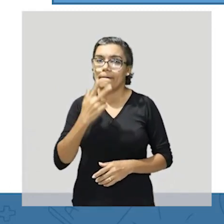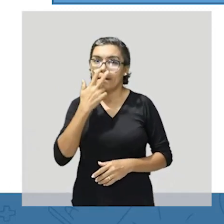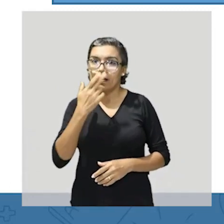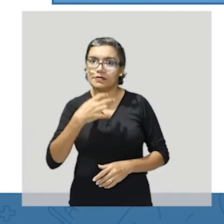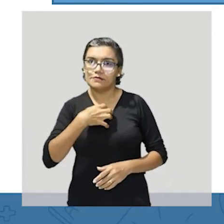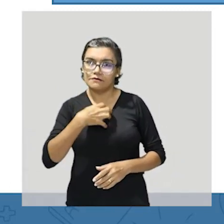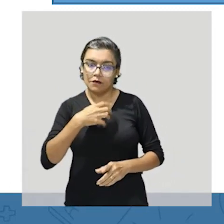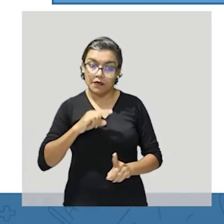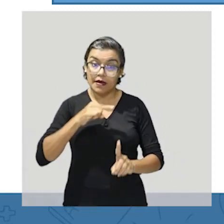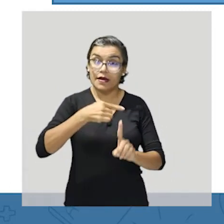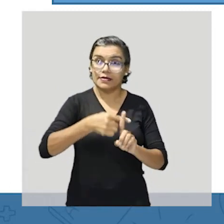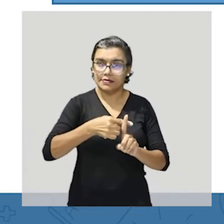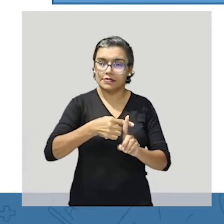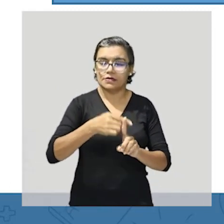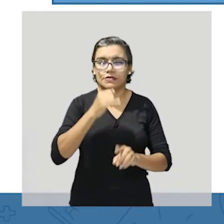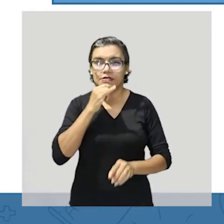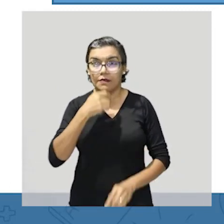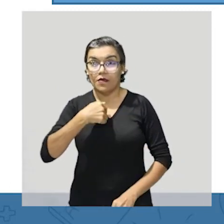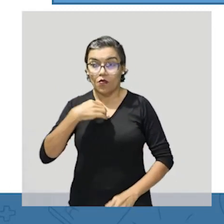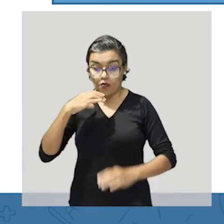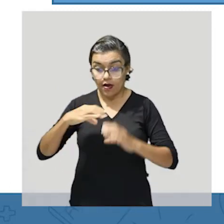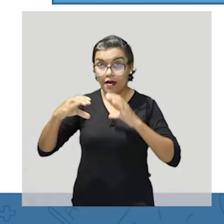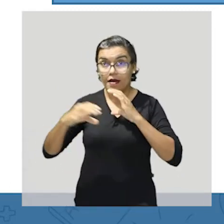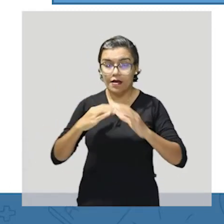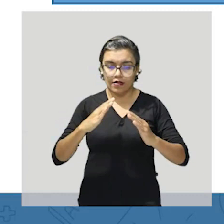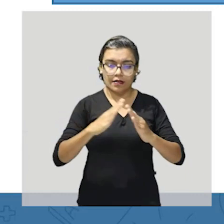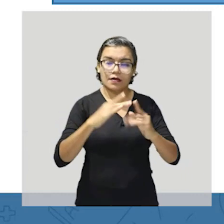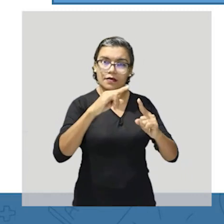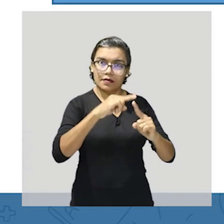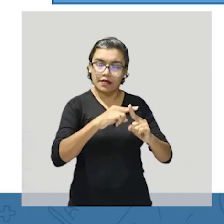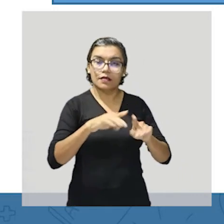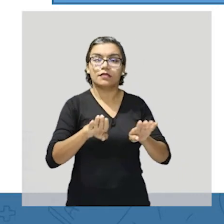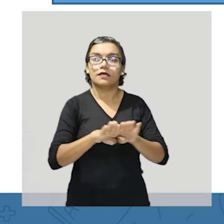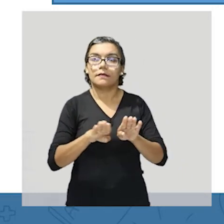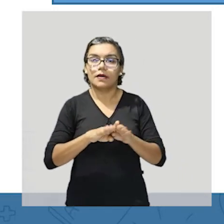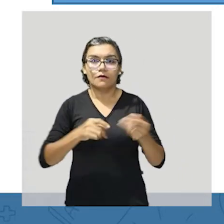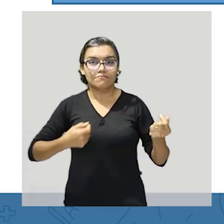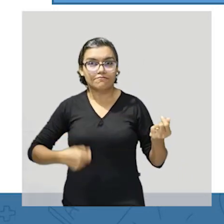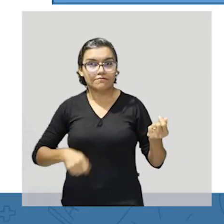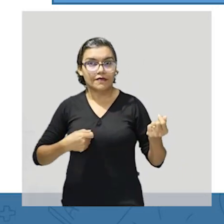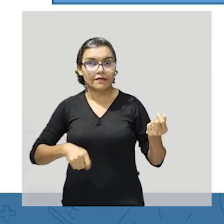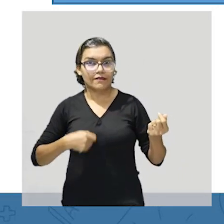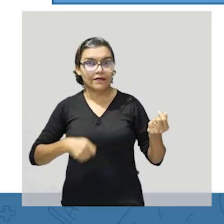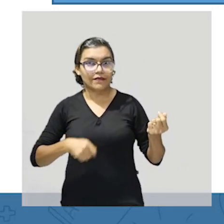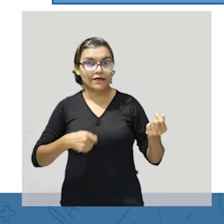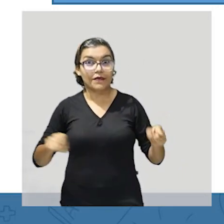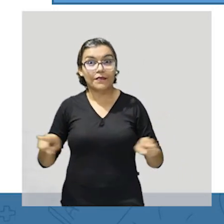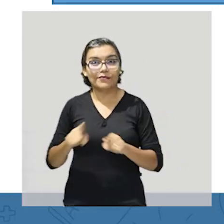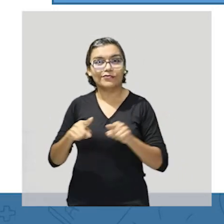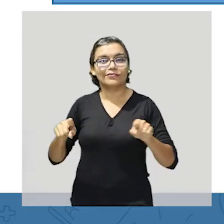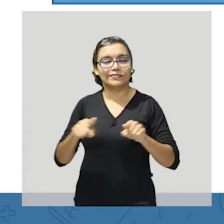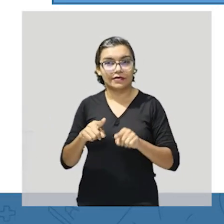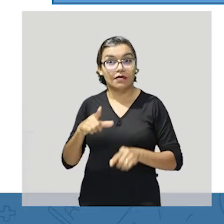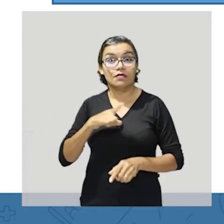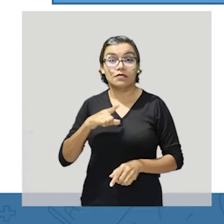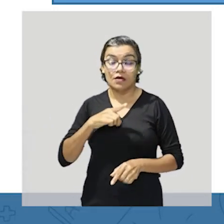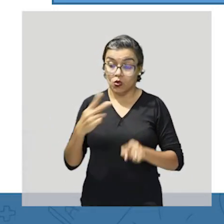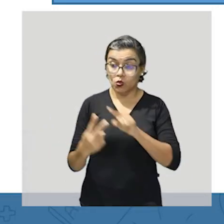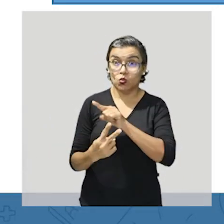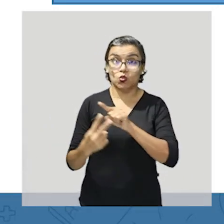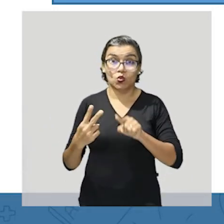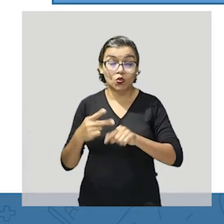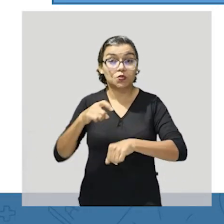adição. Eu canto na igreja e toco violão na banda. Então, eu tenho